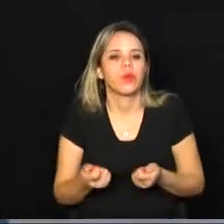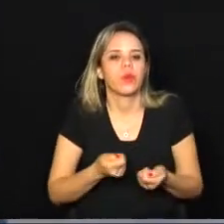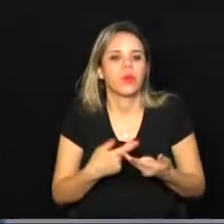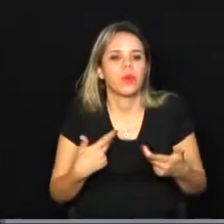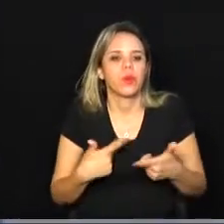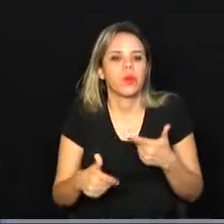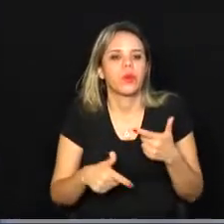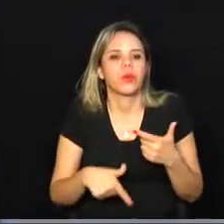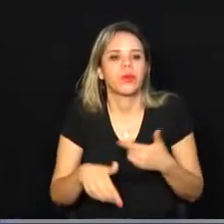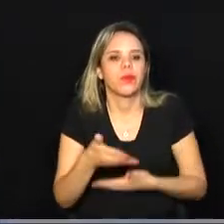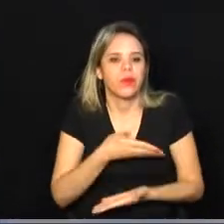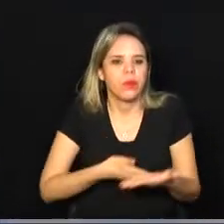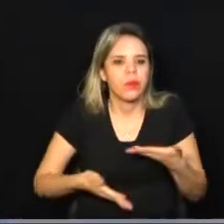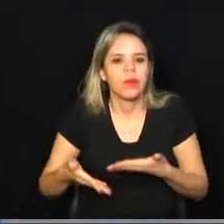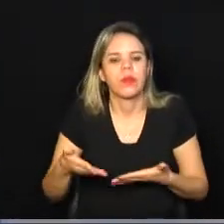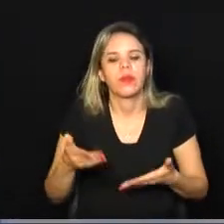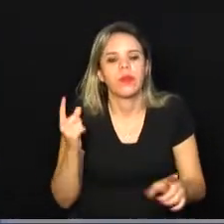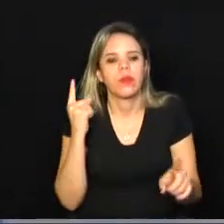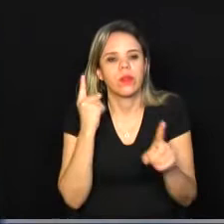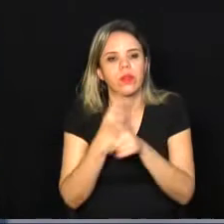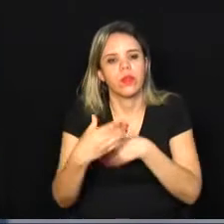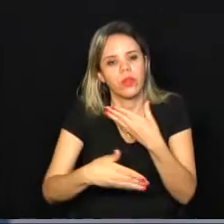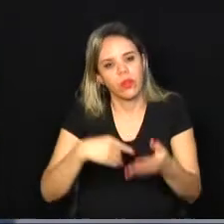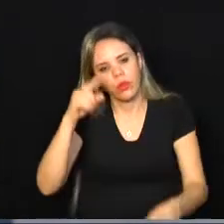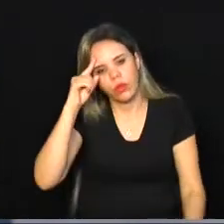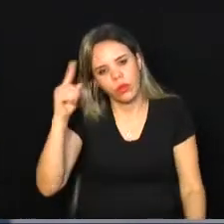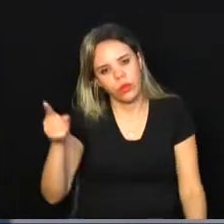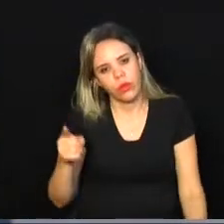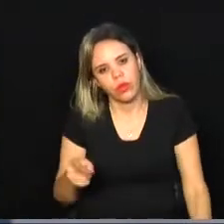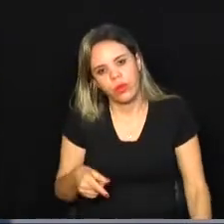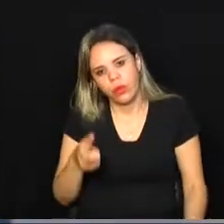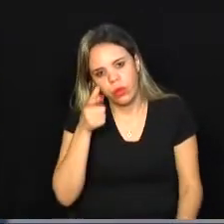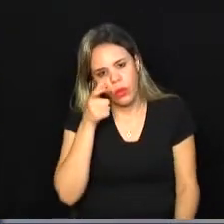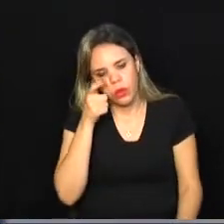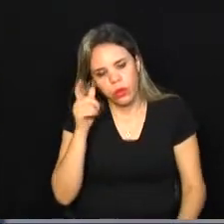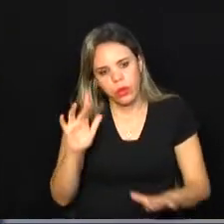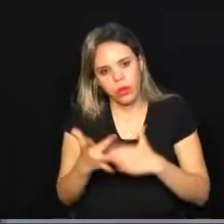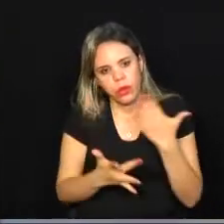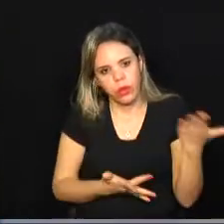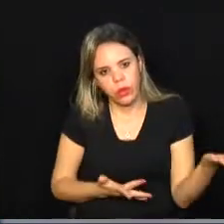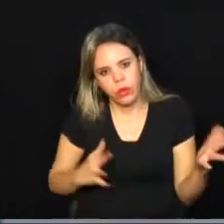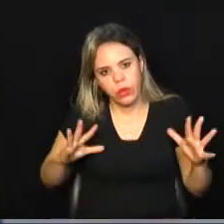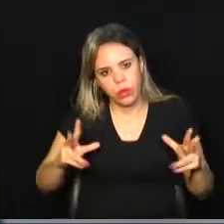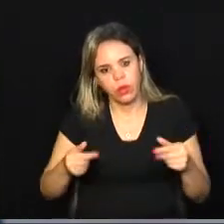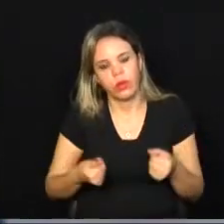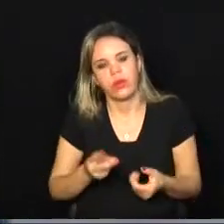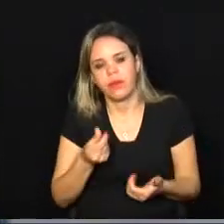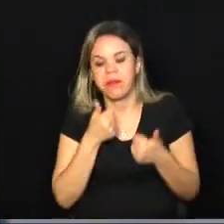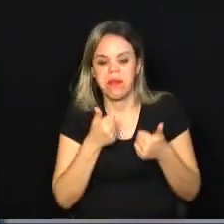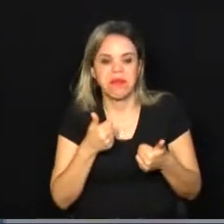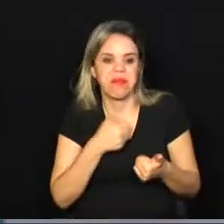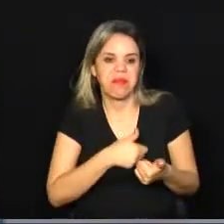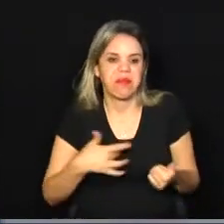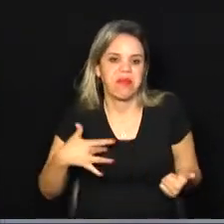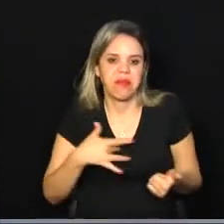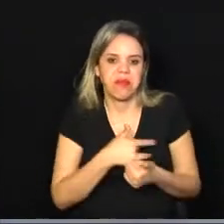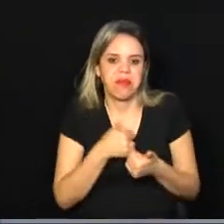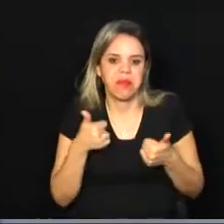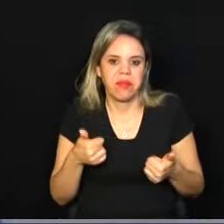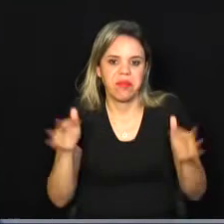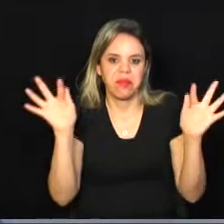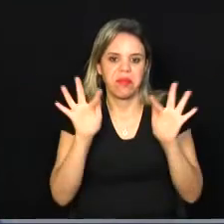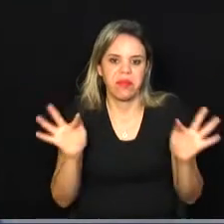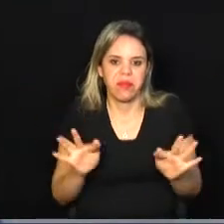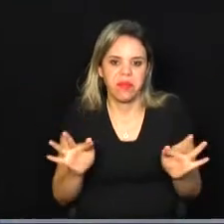de adversidade que encontram no dia a dia. Porque eles olham nas redes sociais e está todo mundo sempre bem, está todo mundo sempre